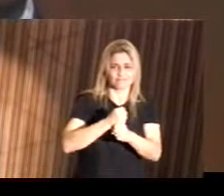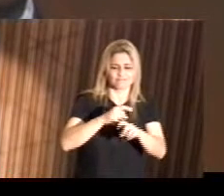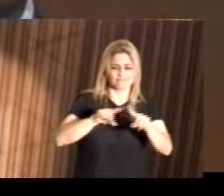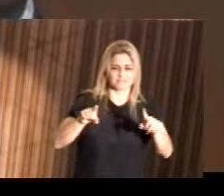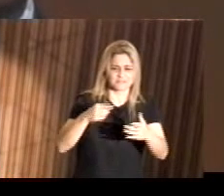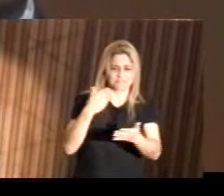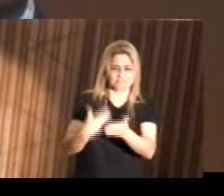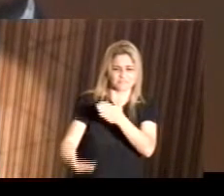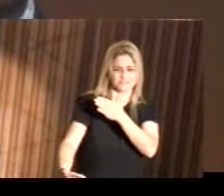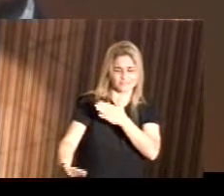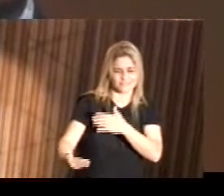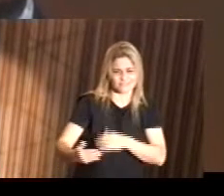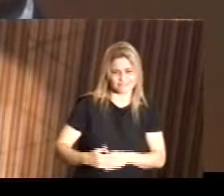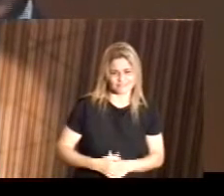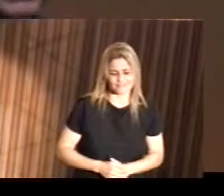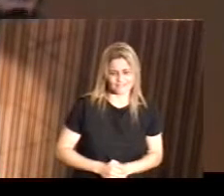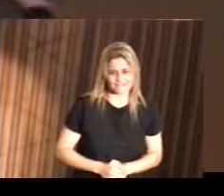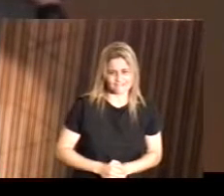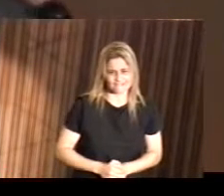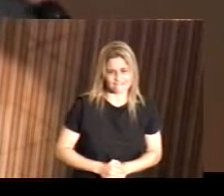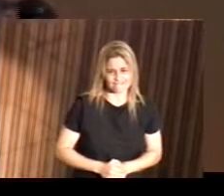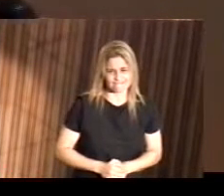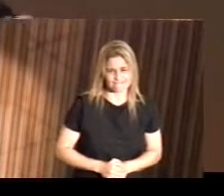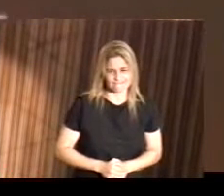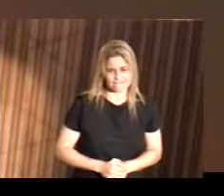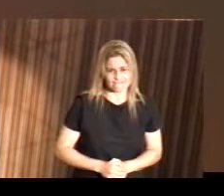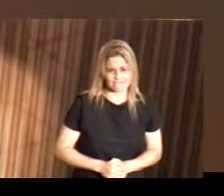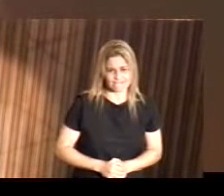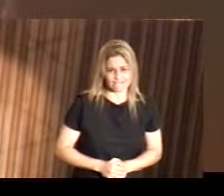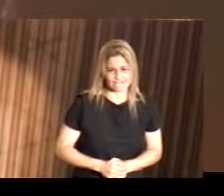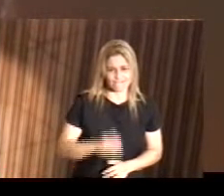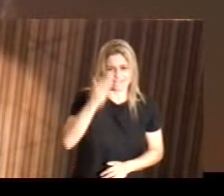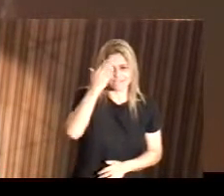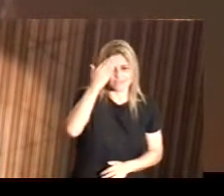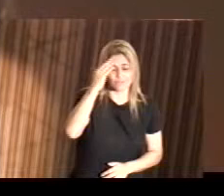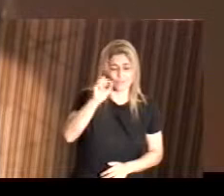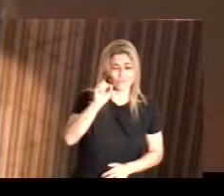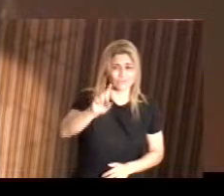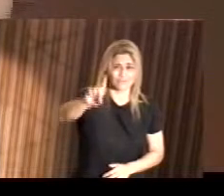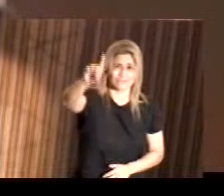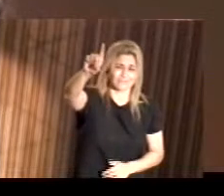perderam. Eles sabiam que tinha alguma coisa de Deus.